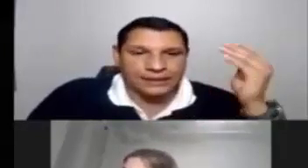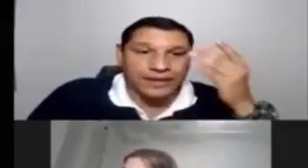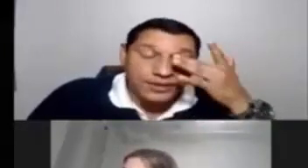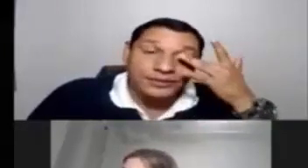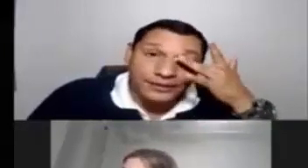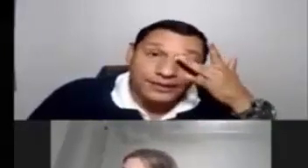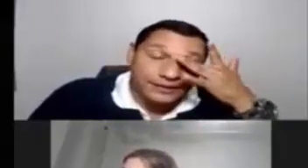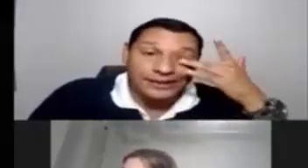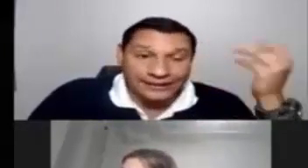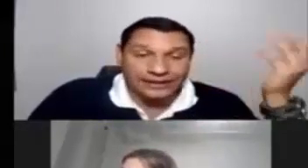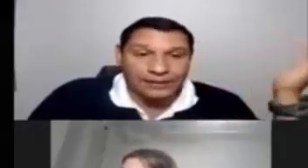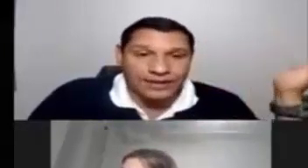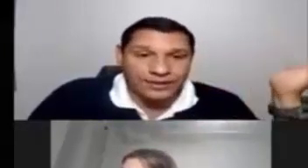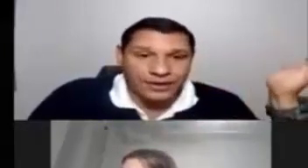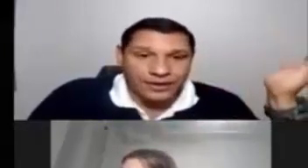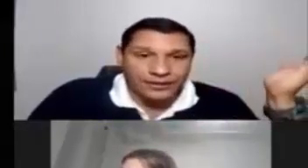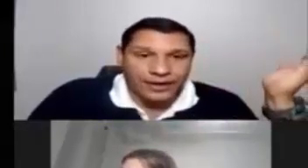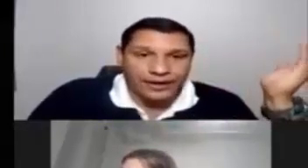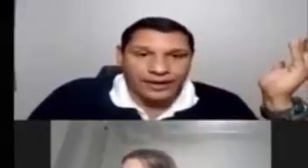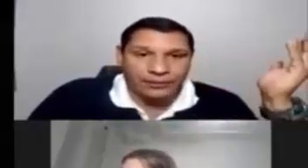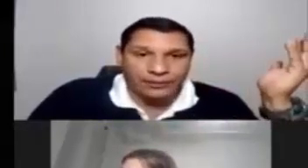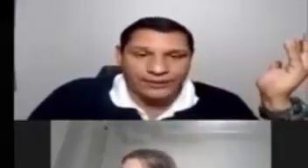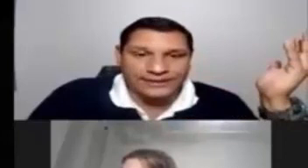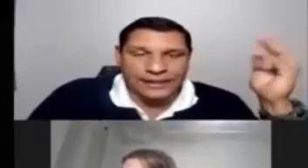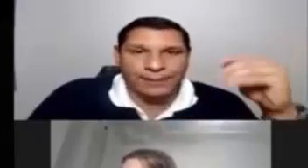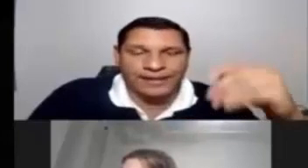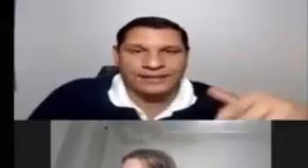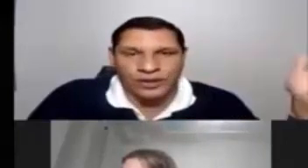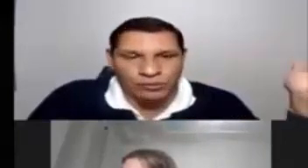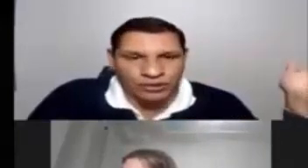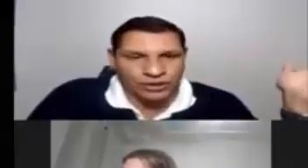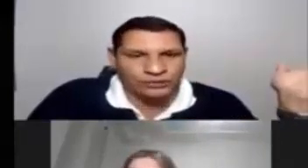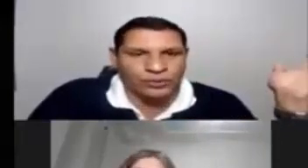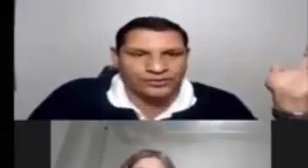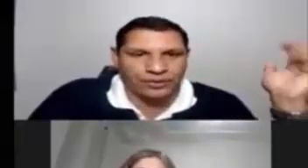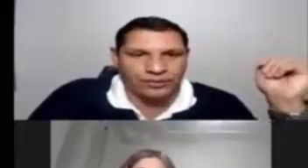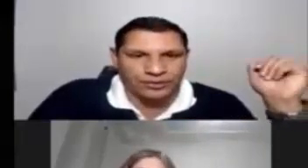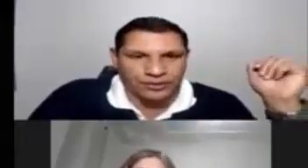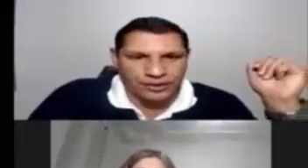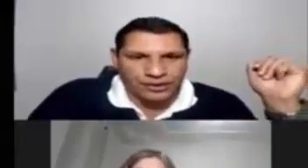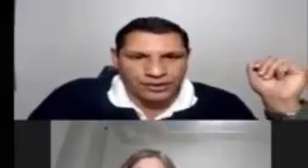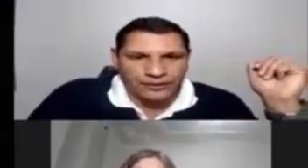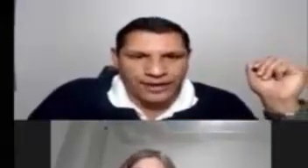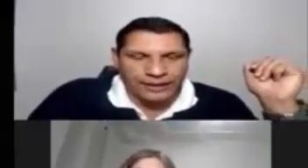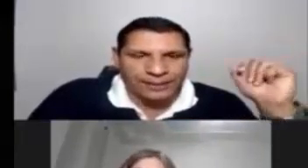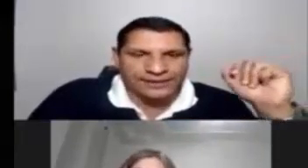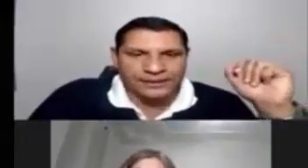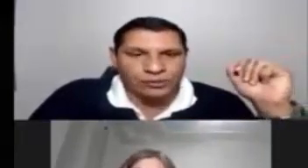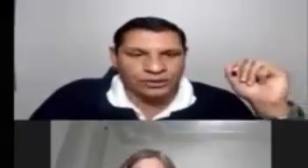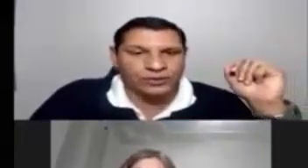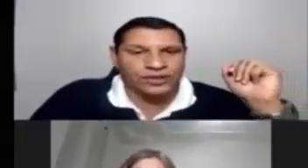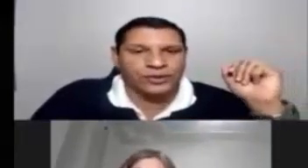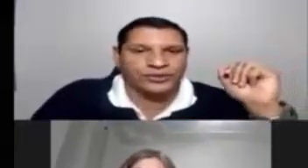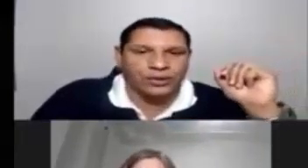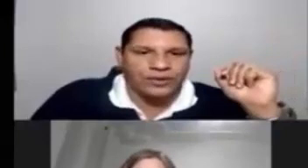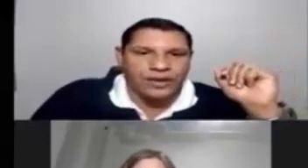Exatamente. Exatamente. Né? Moisés, ele apareceu ali no Mostro da Transfiguração. Né? Ele apareceu ali no